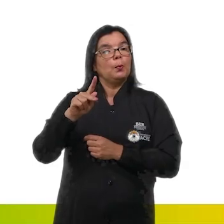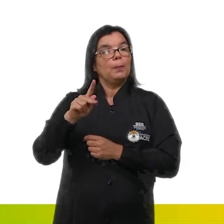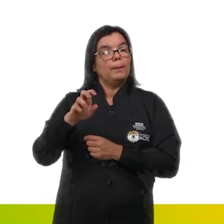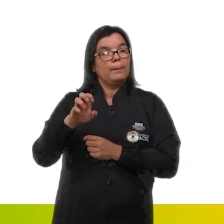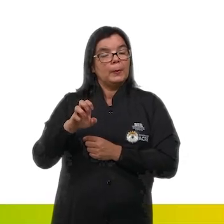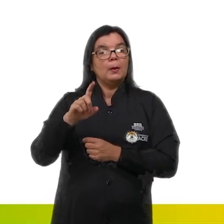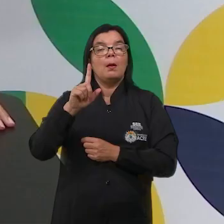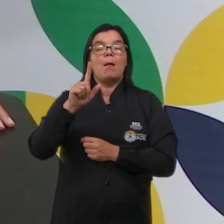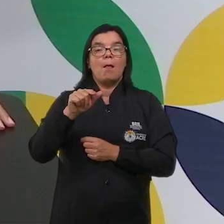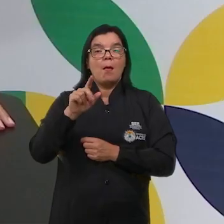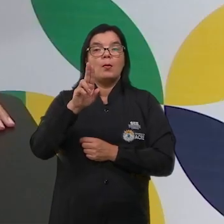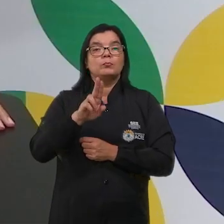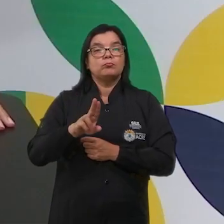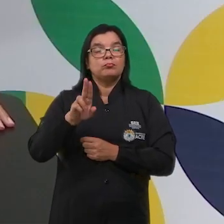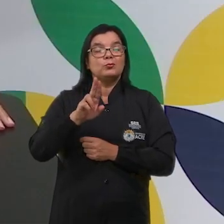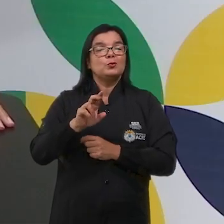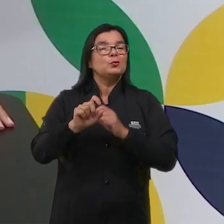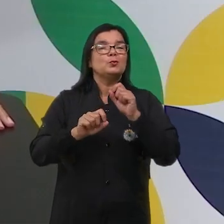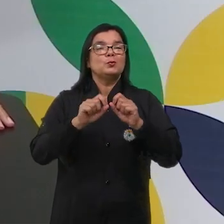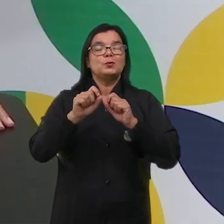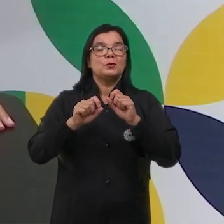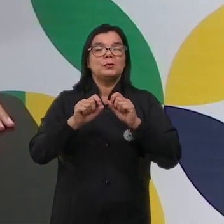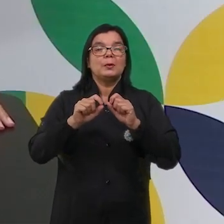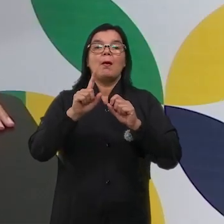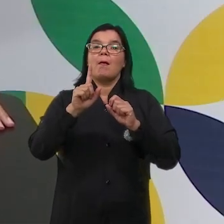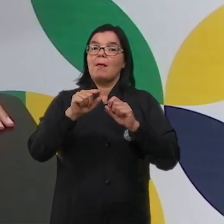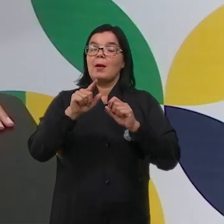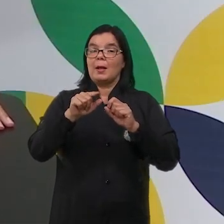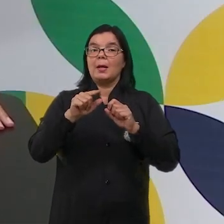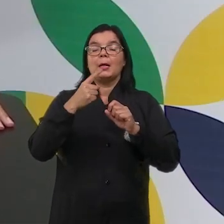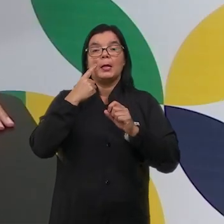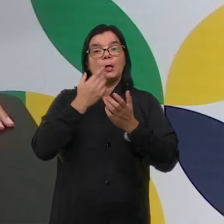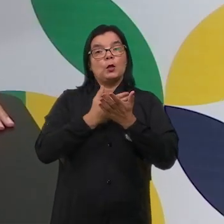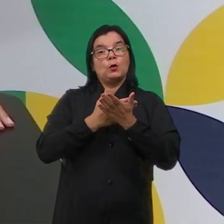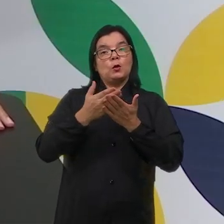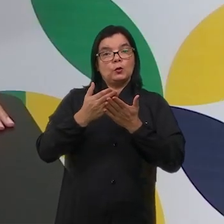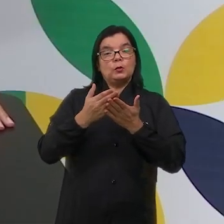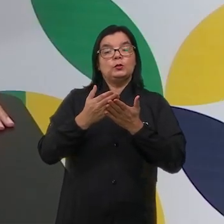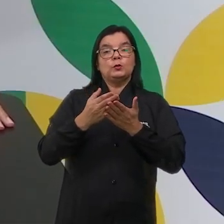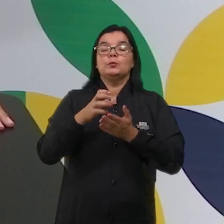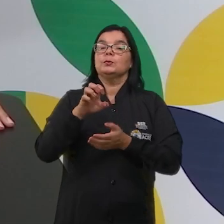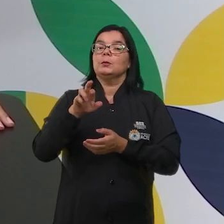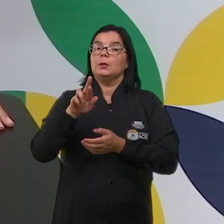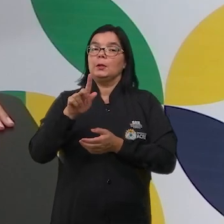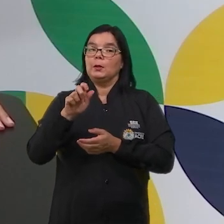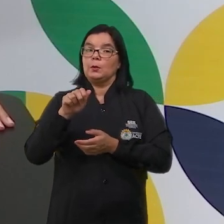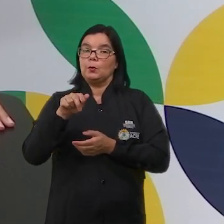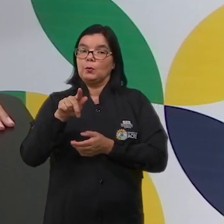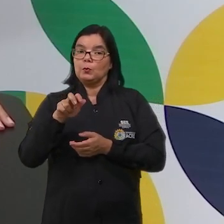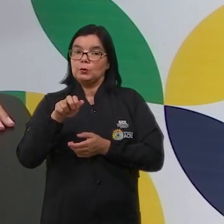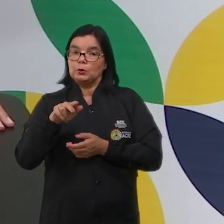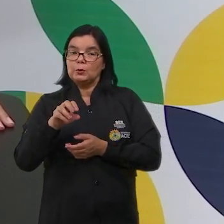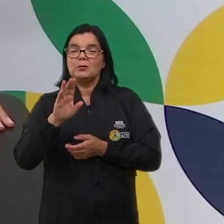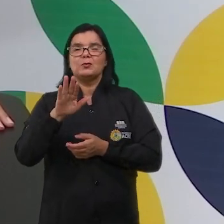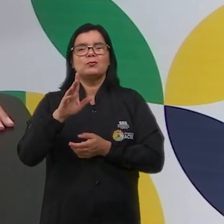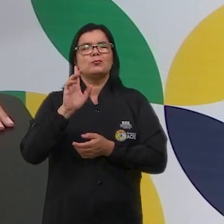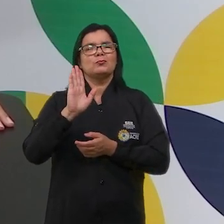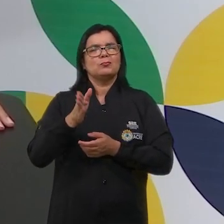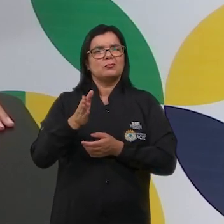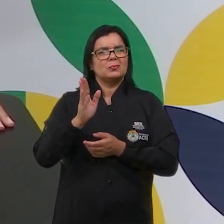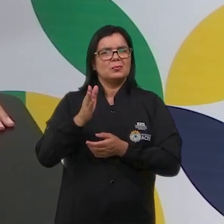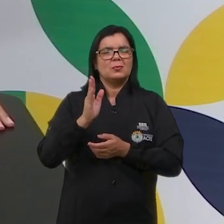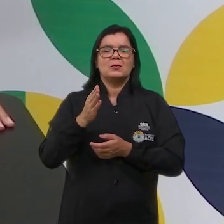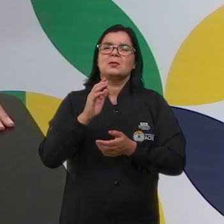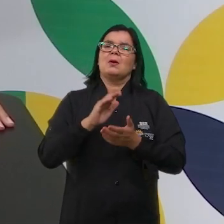utilização daquele, o que? Recurso. Era um recurso que a gente falou no começo, recurso ergogênico, isso. Aqui a gente já está fazendo um aspecto,